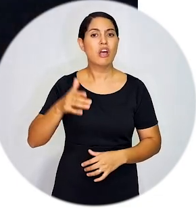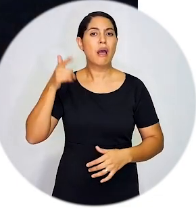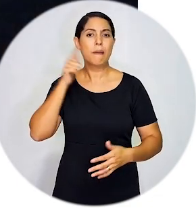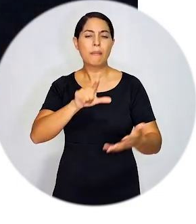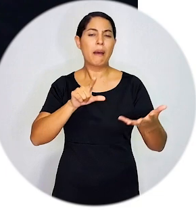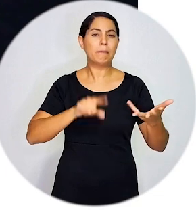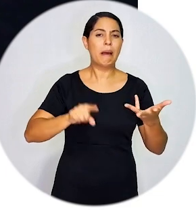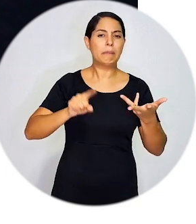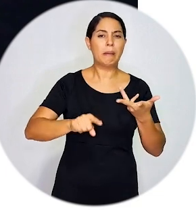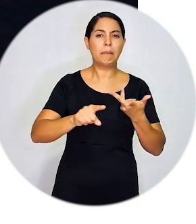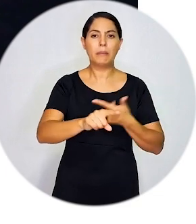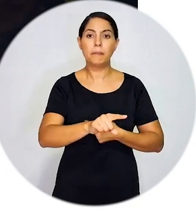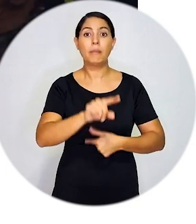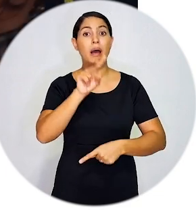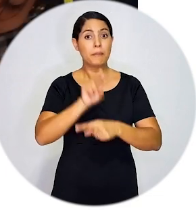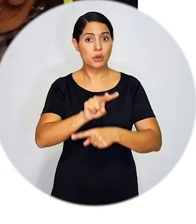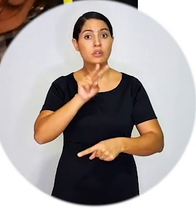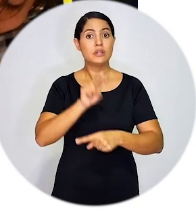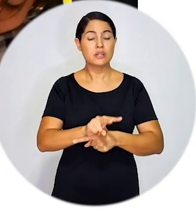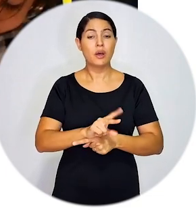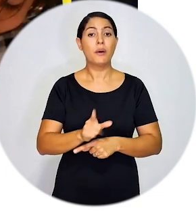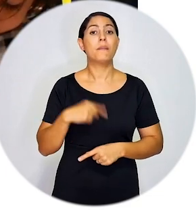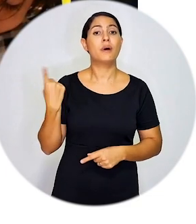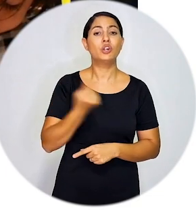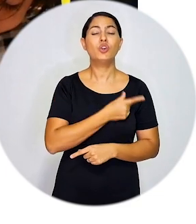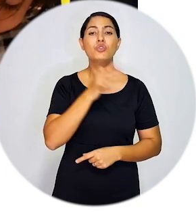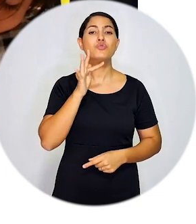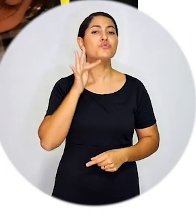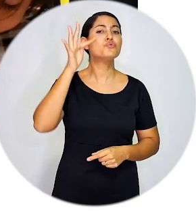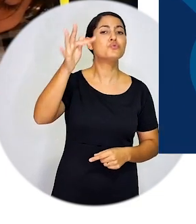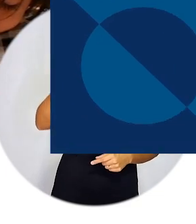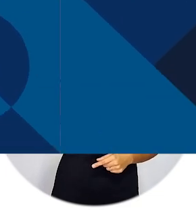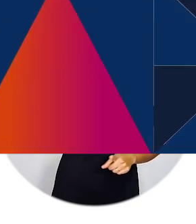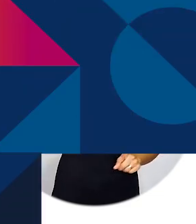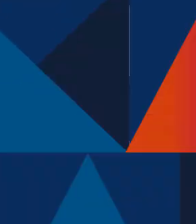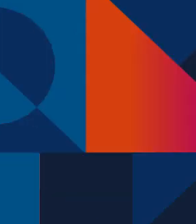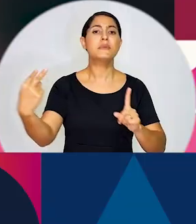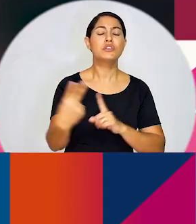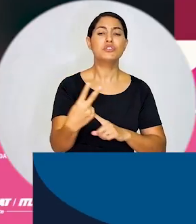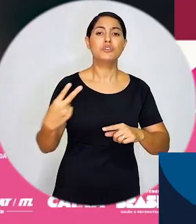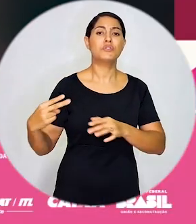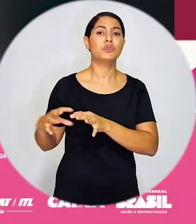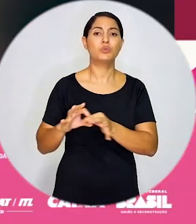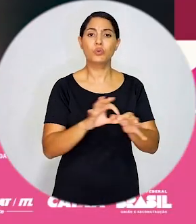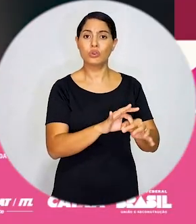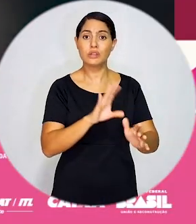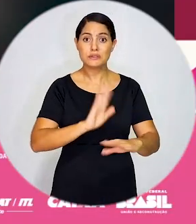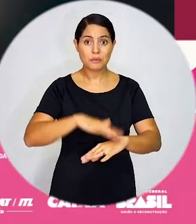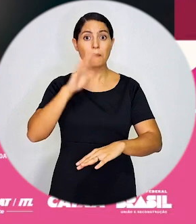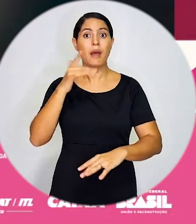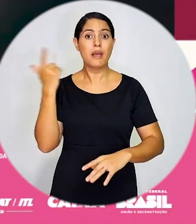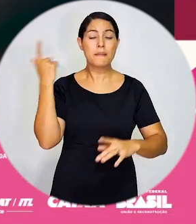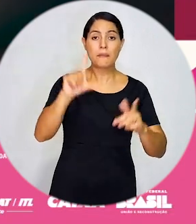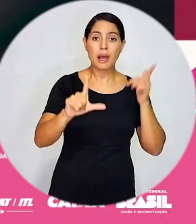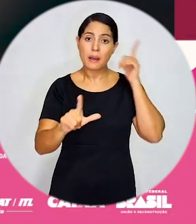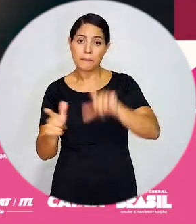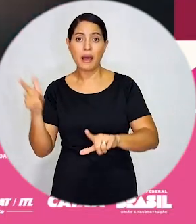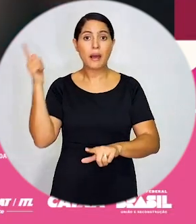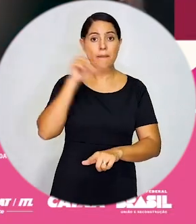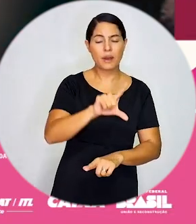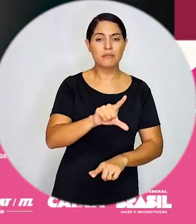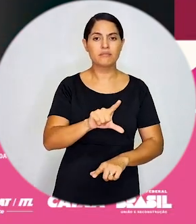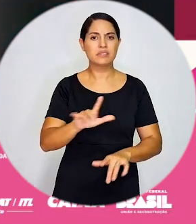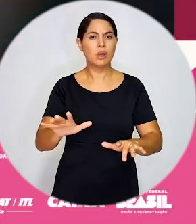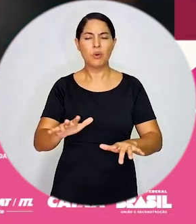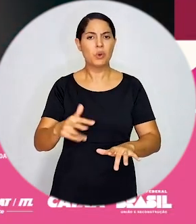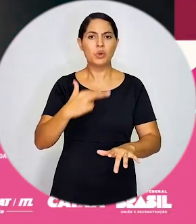foi conquistado para que possa ser preservado, para que a gente tenha um olhar para o futuro, para que a gente possa conquistar mais, sem perder